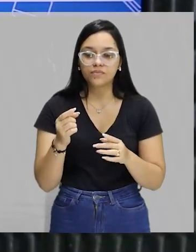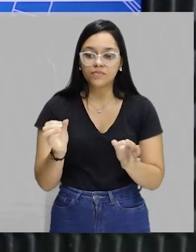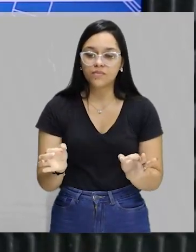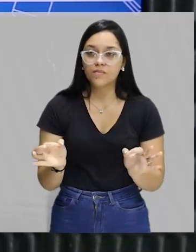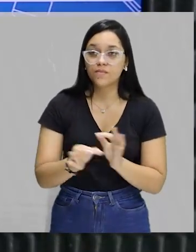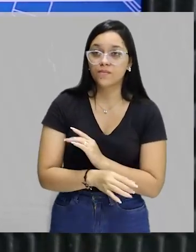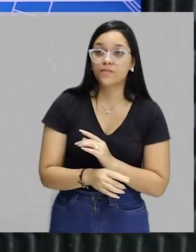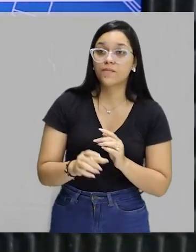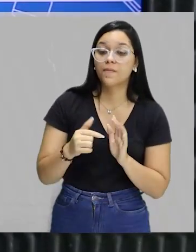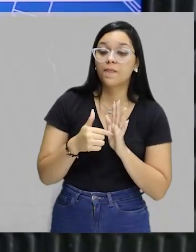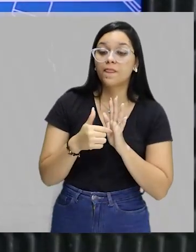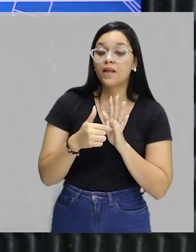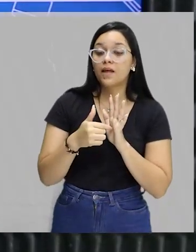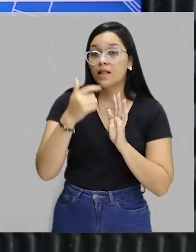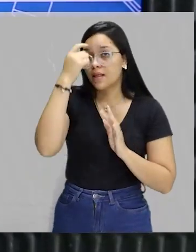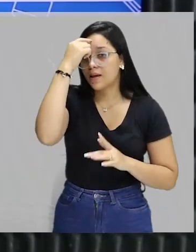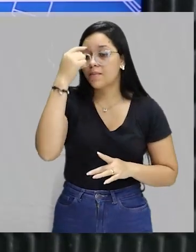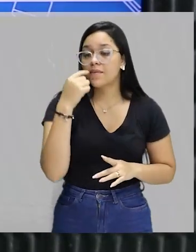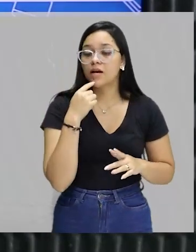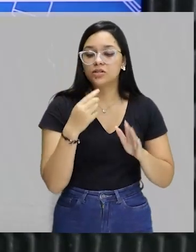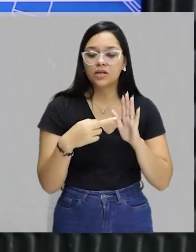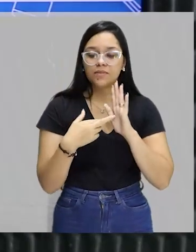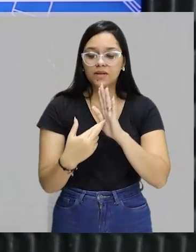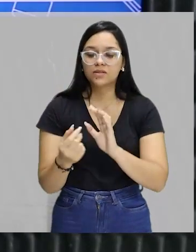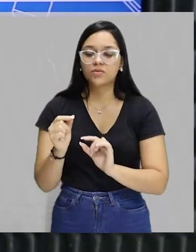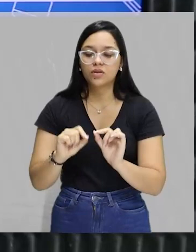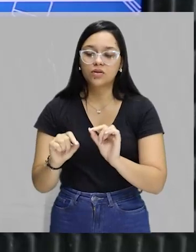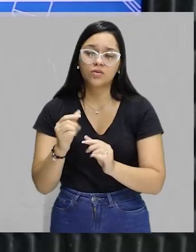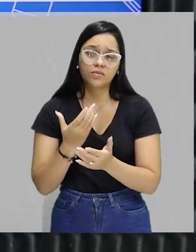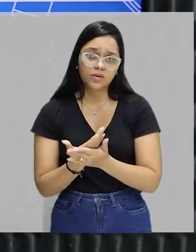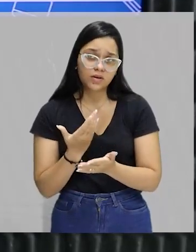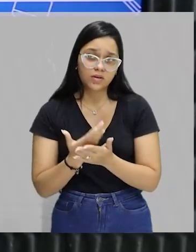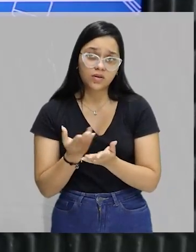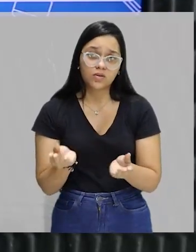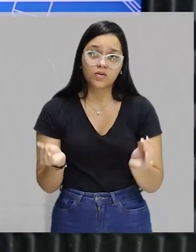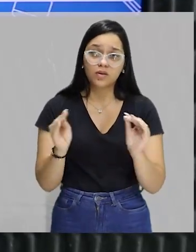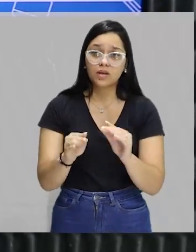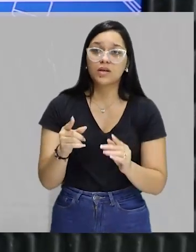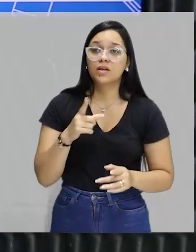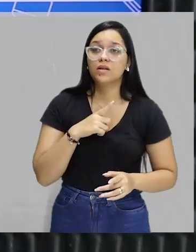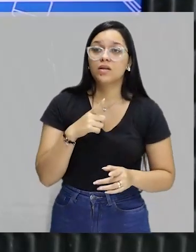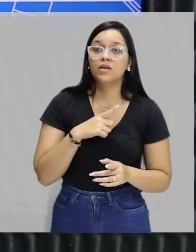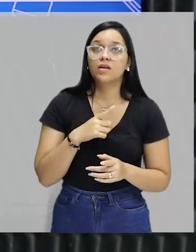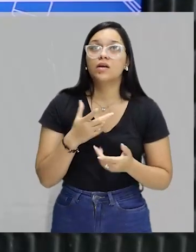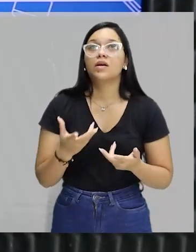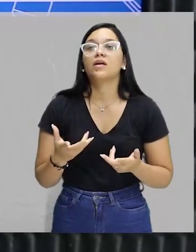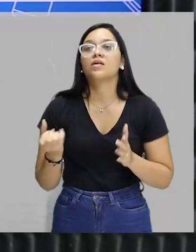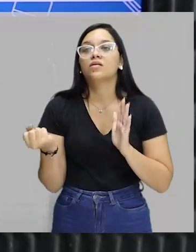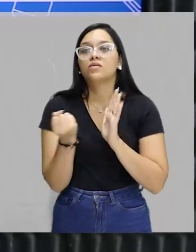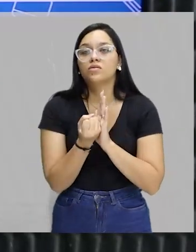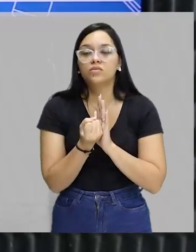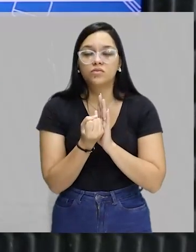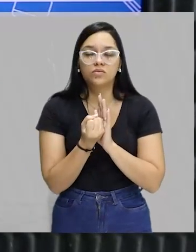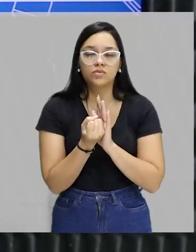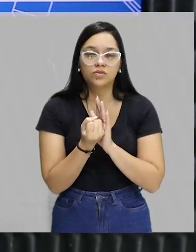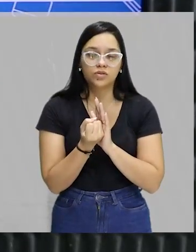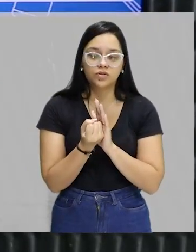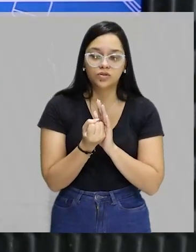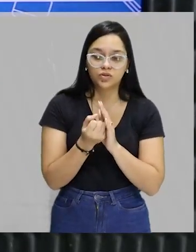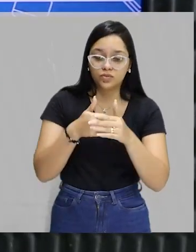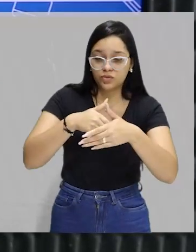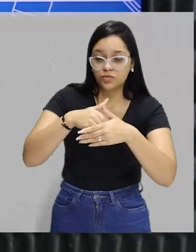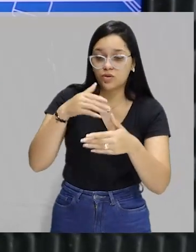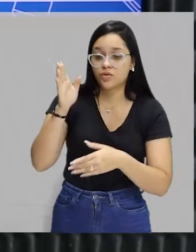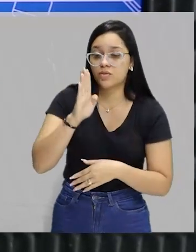imagem representa o quê? Recentemente, numa aula, eu coloquei, né, os símbolos dos times de futebol do Brasil.